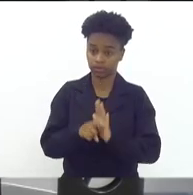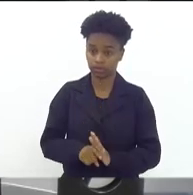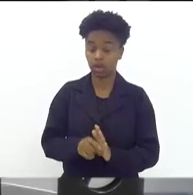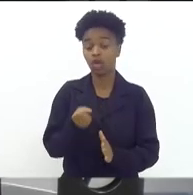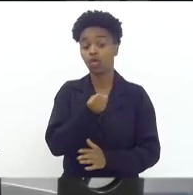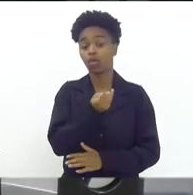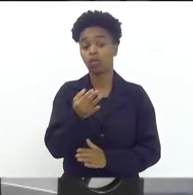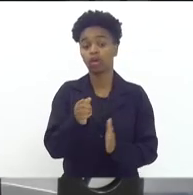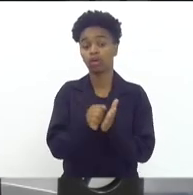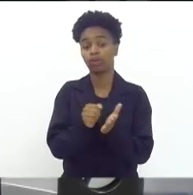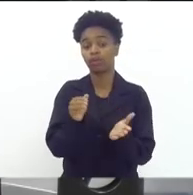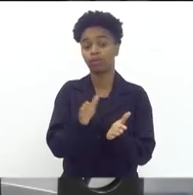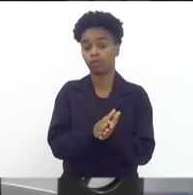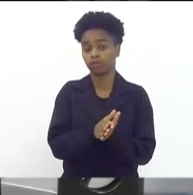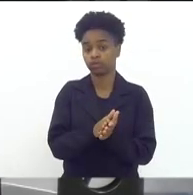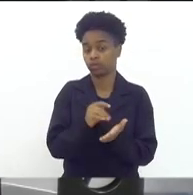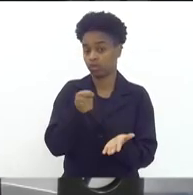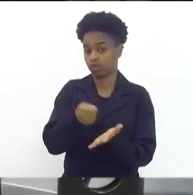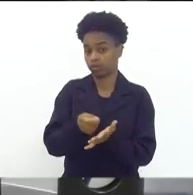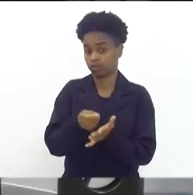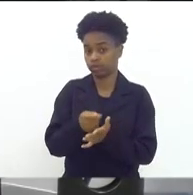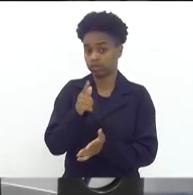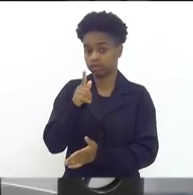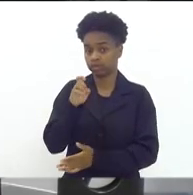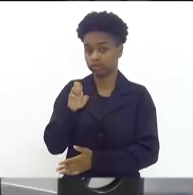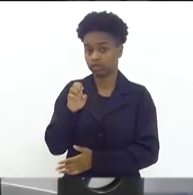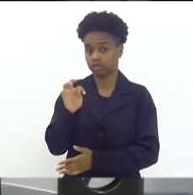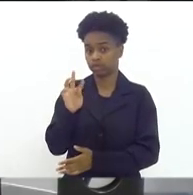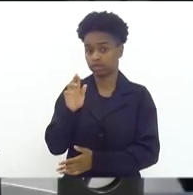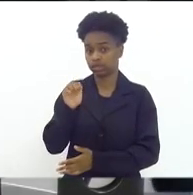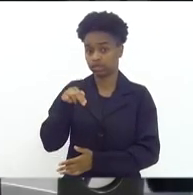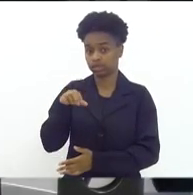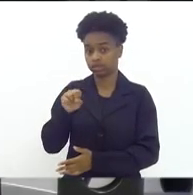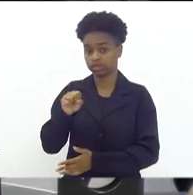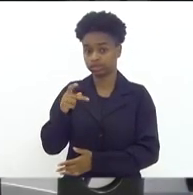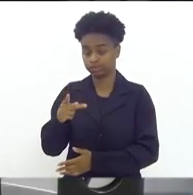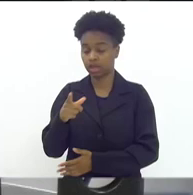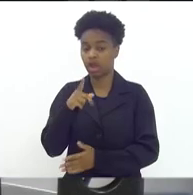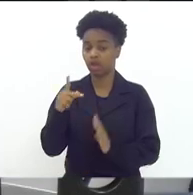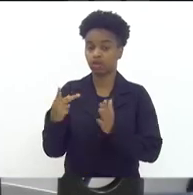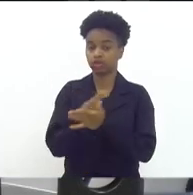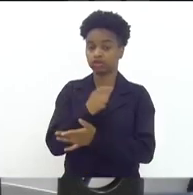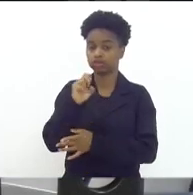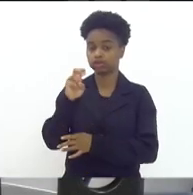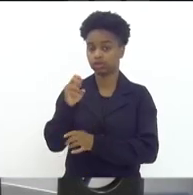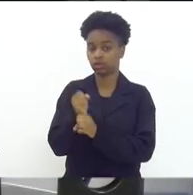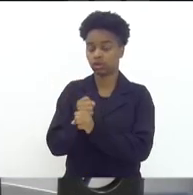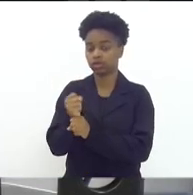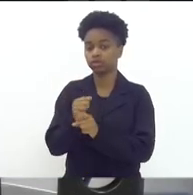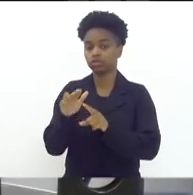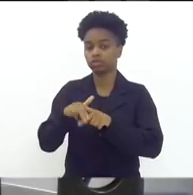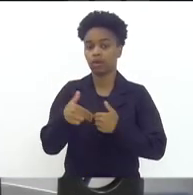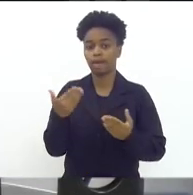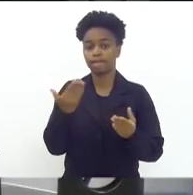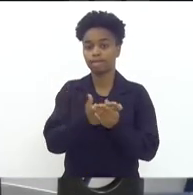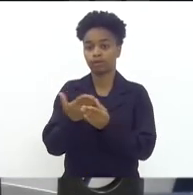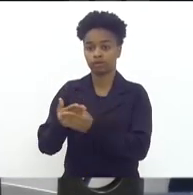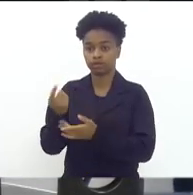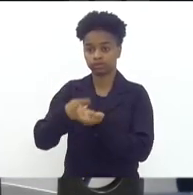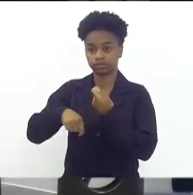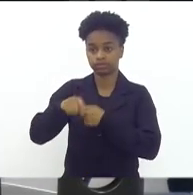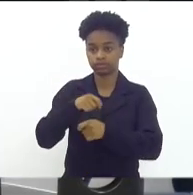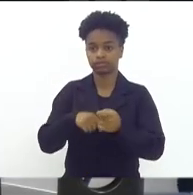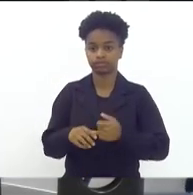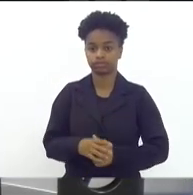multas obrigação da getransp foram impostas nos últimos cinco anos como resultados dos processos administrativos fiscalizatório senhor